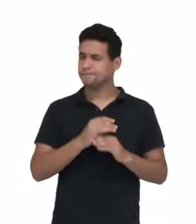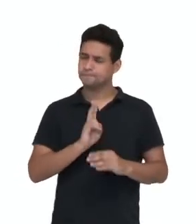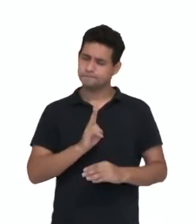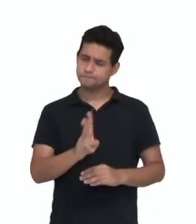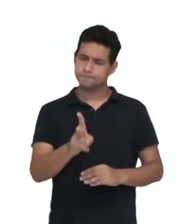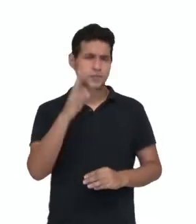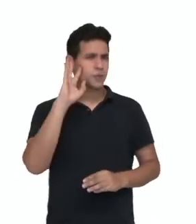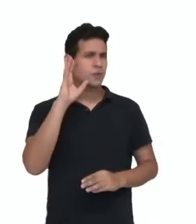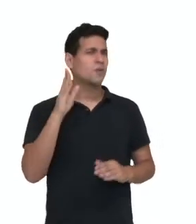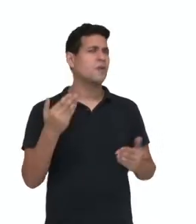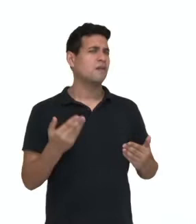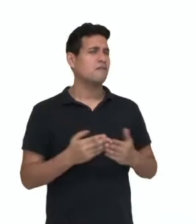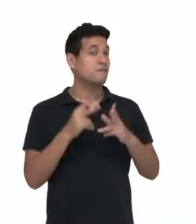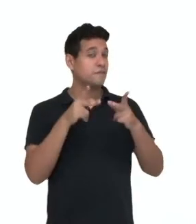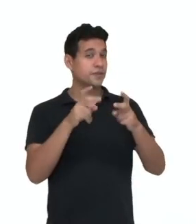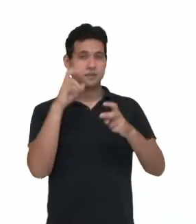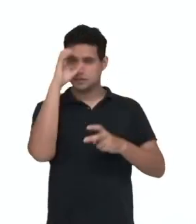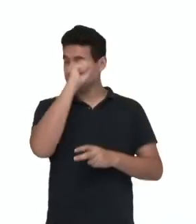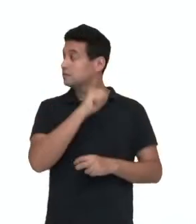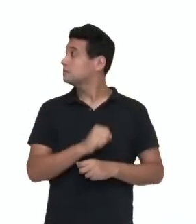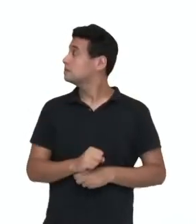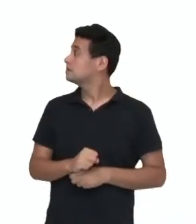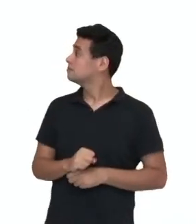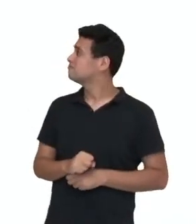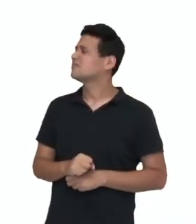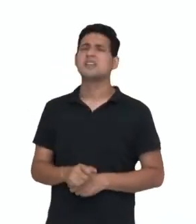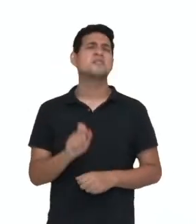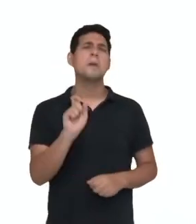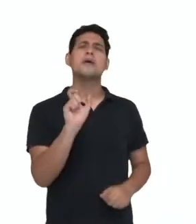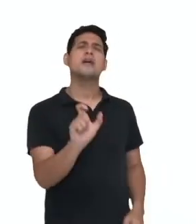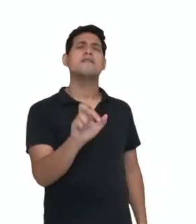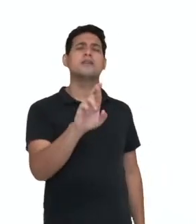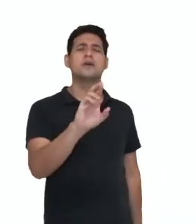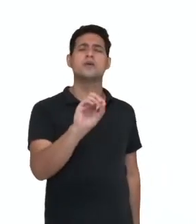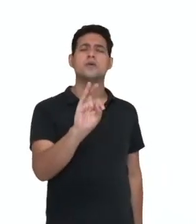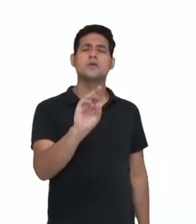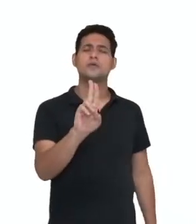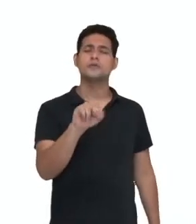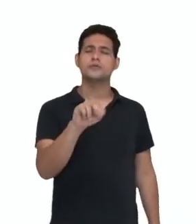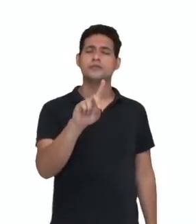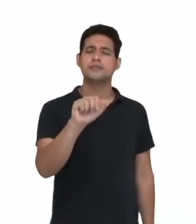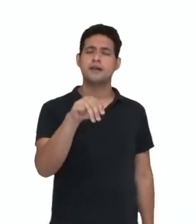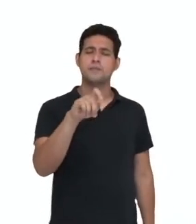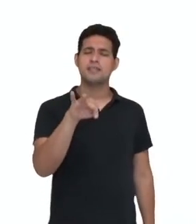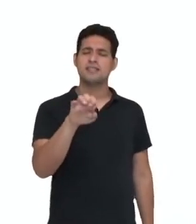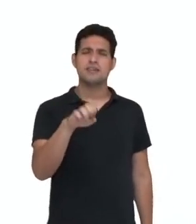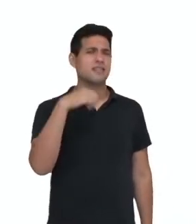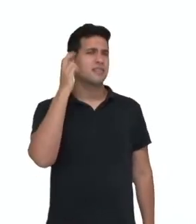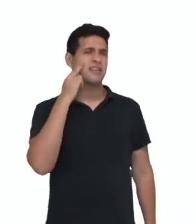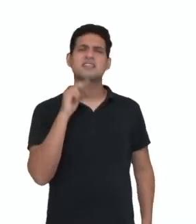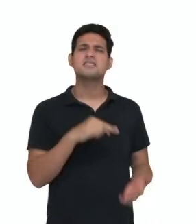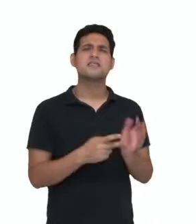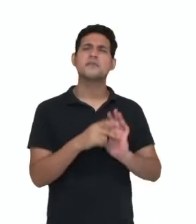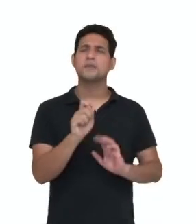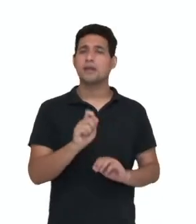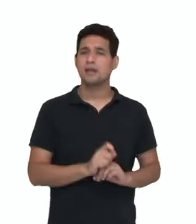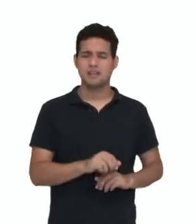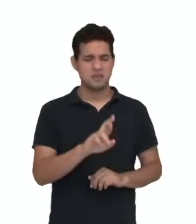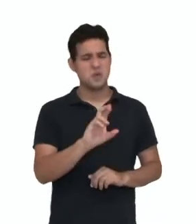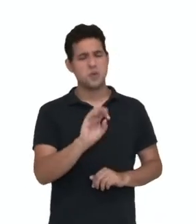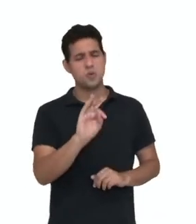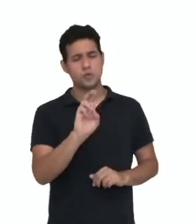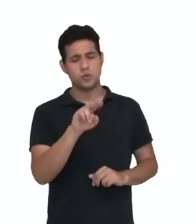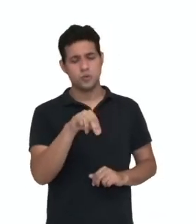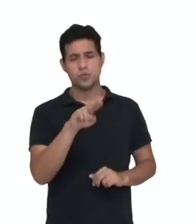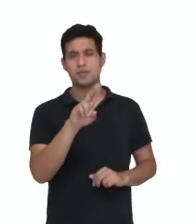rotundamente? Vamos a ver aqui, ó, rotundamente negra. Digamos que vocês estão